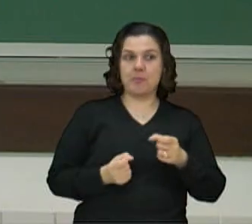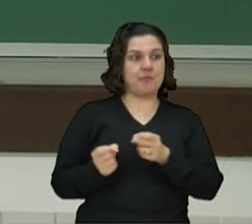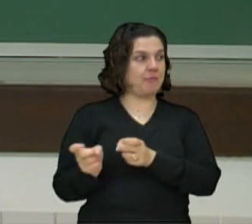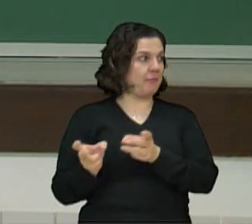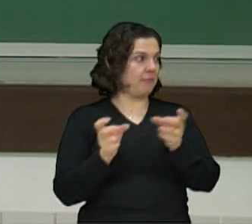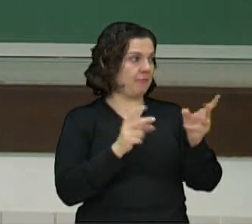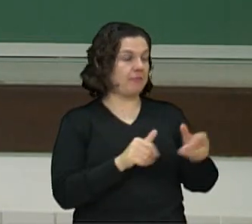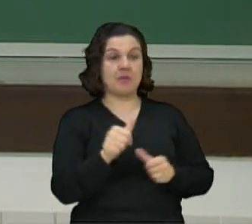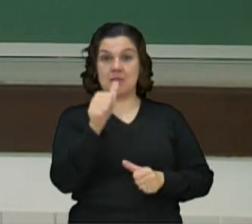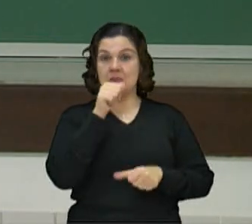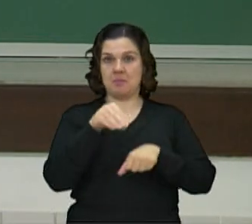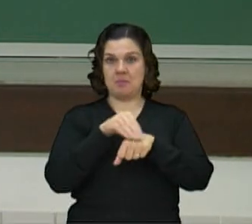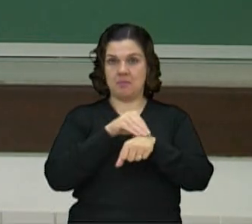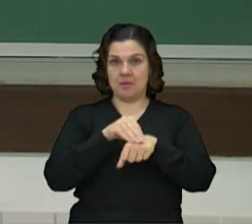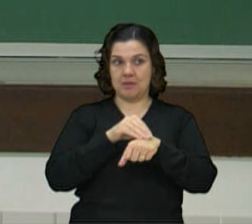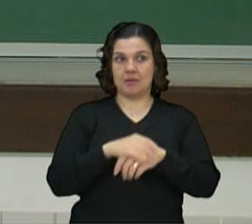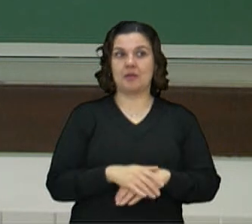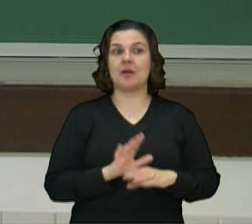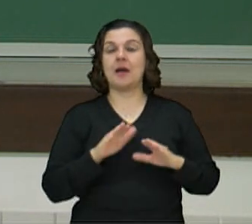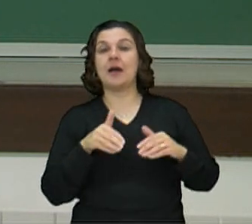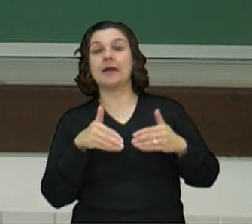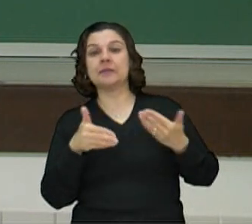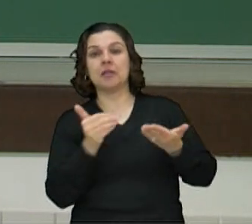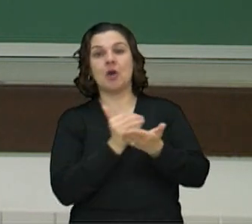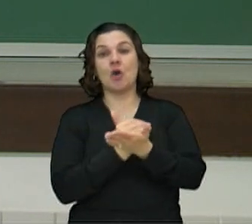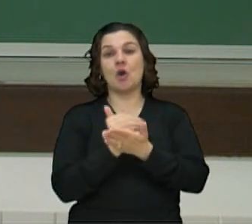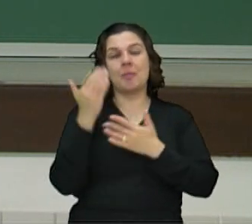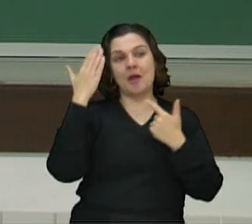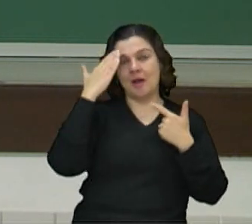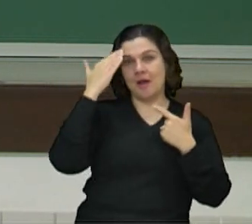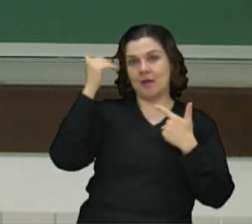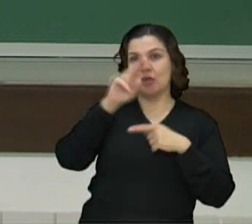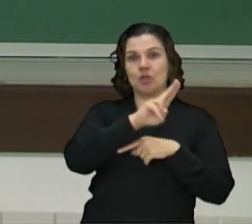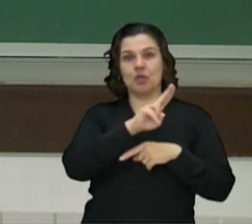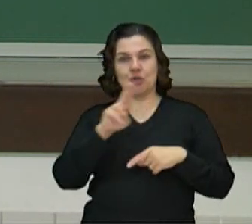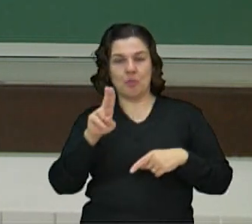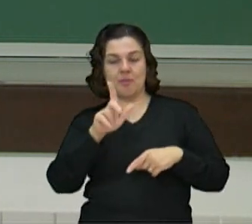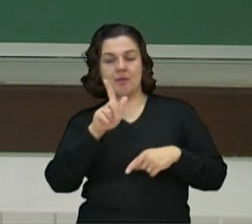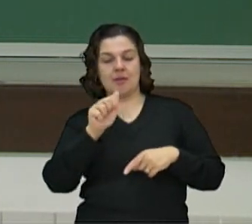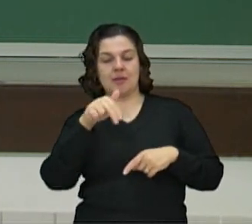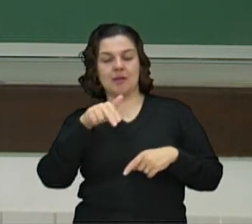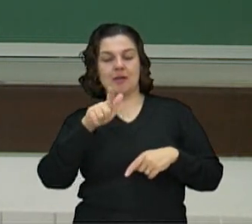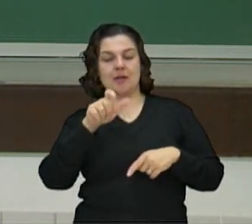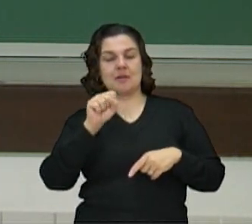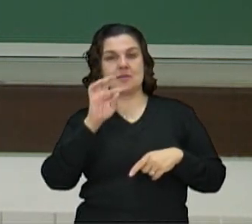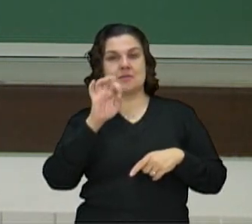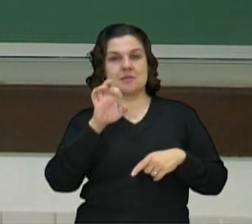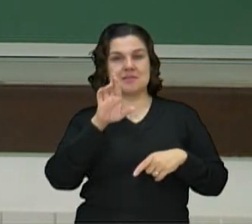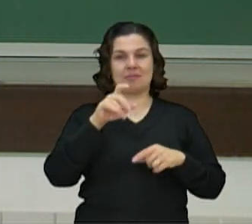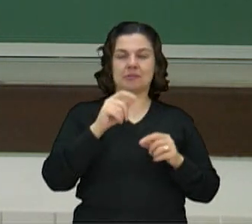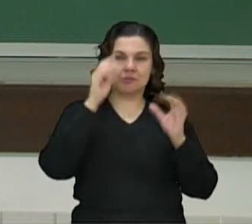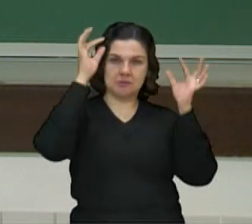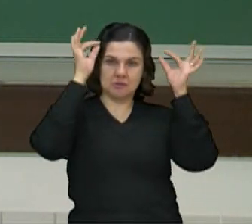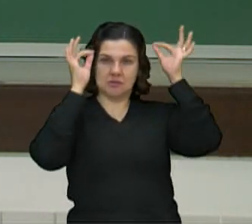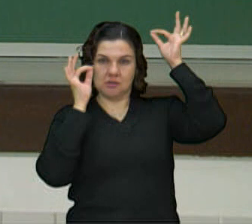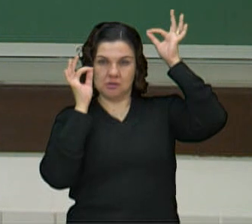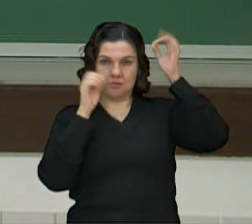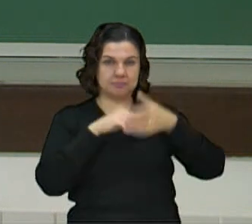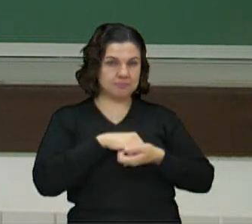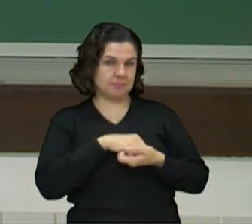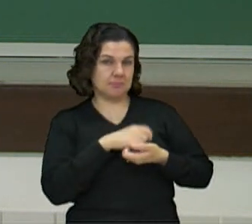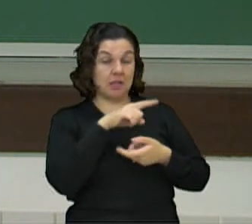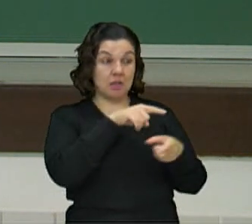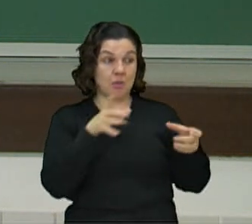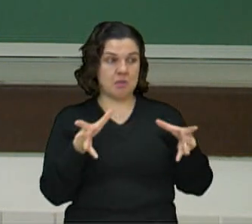alcoólicas. E é aí que você tem a fama dos gangsters alcançando os Estados Unidos. Então,